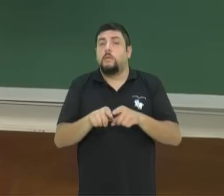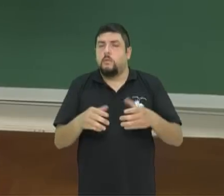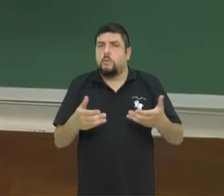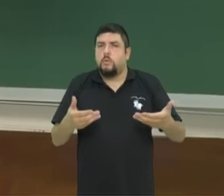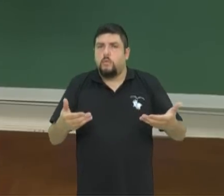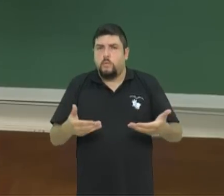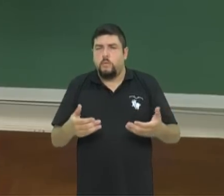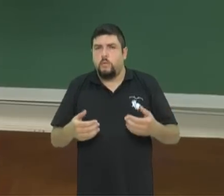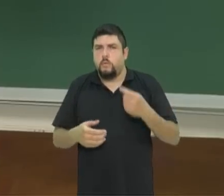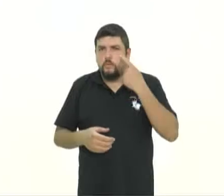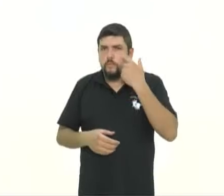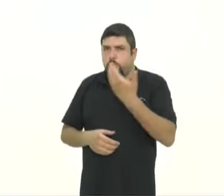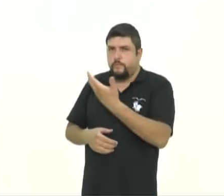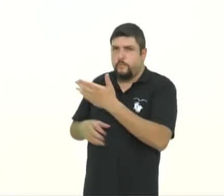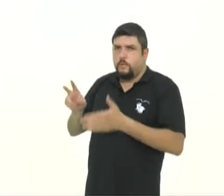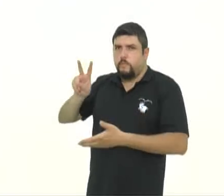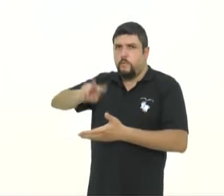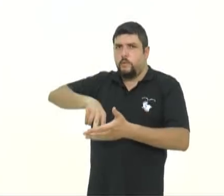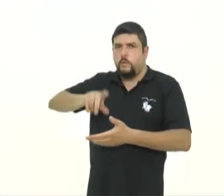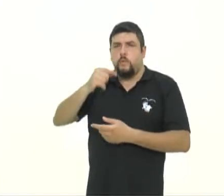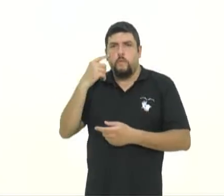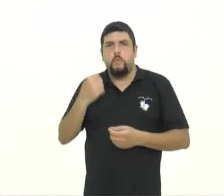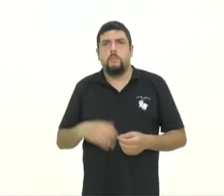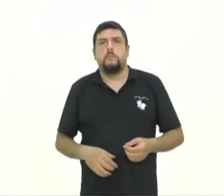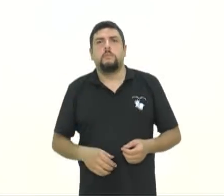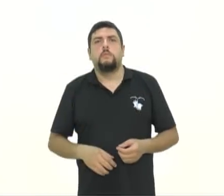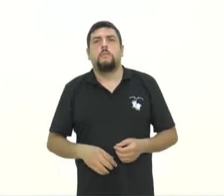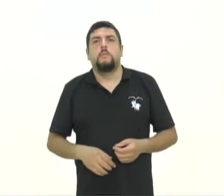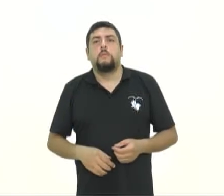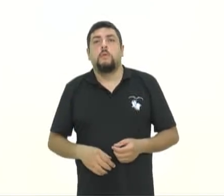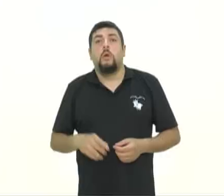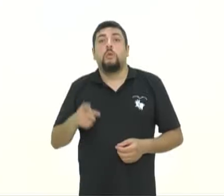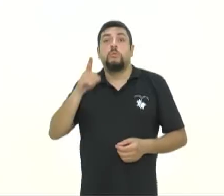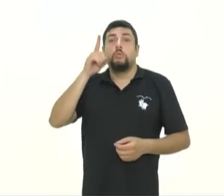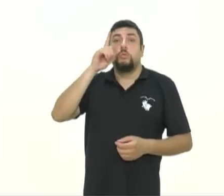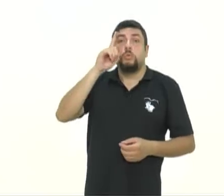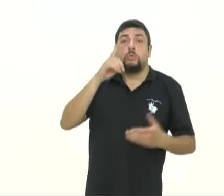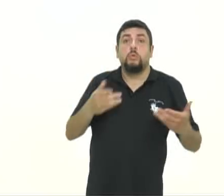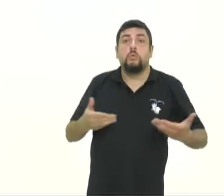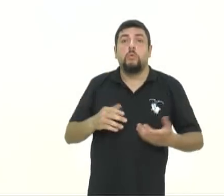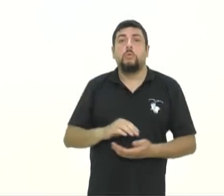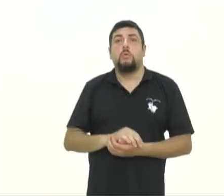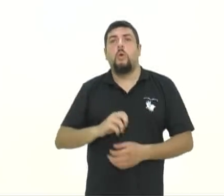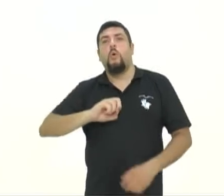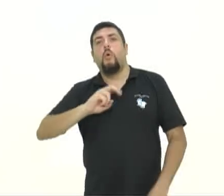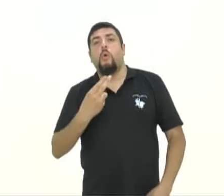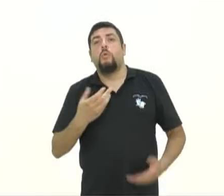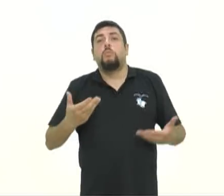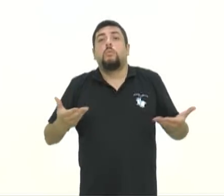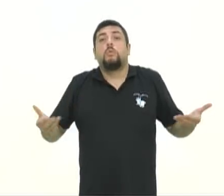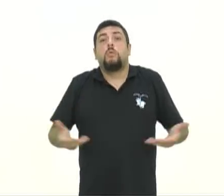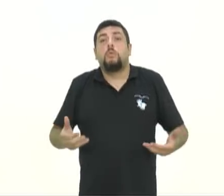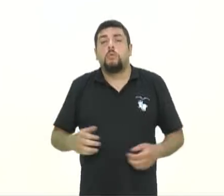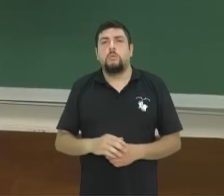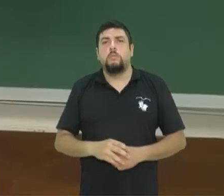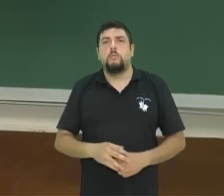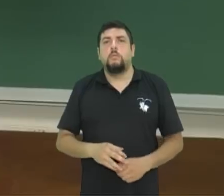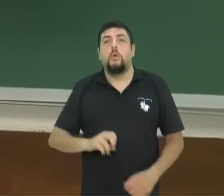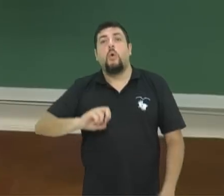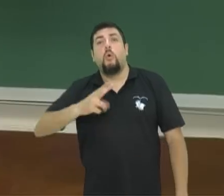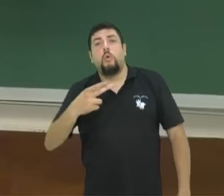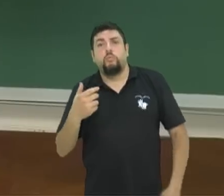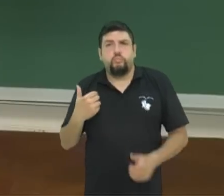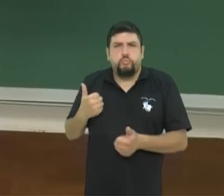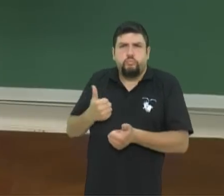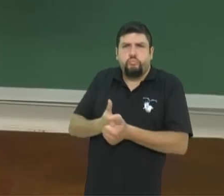hoje, poderia ser substituído por hoje em dia, vírgula, atualmente, vírgula. Né? Então, quando a gente quer fazer